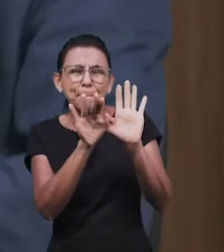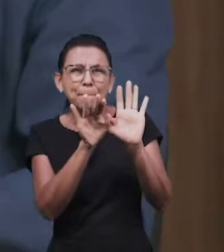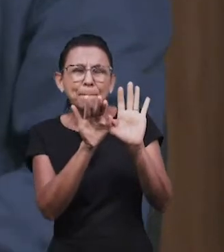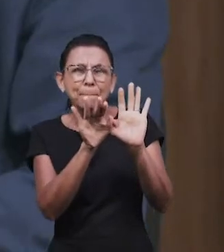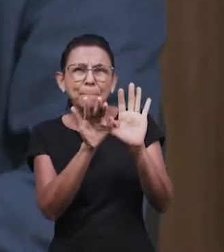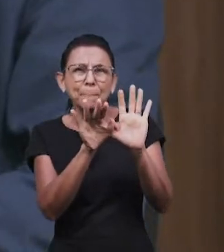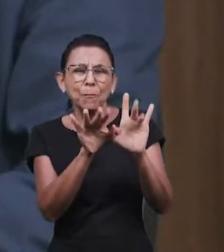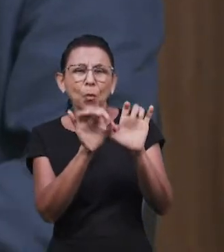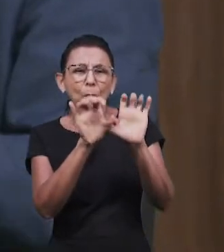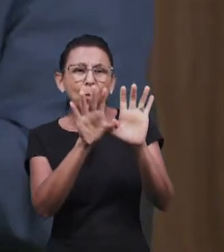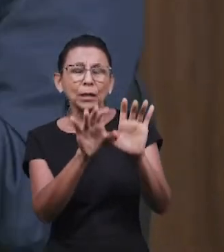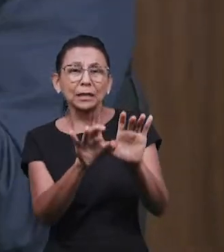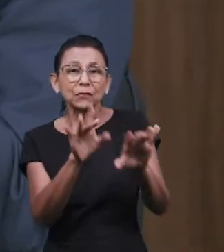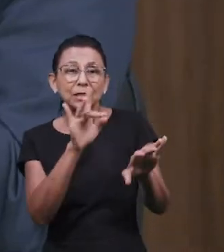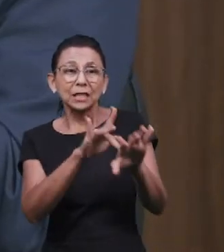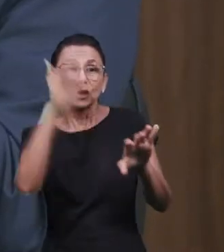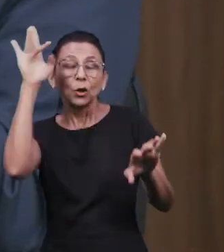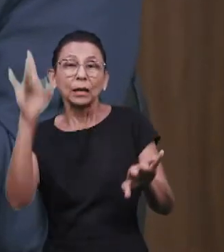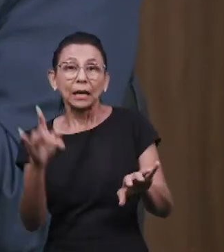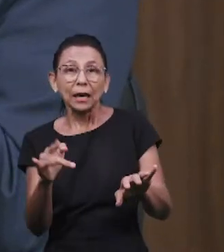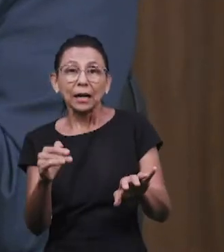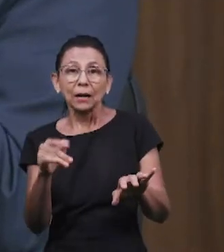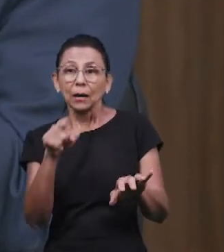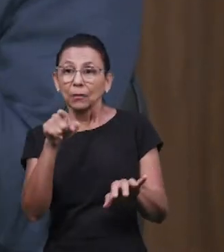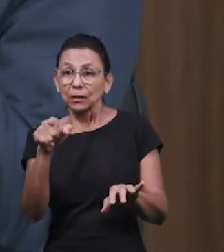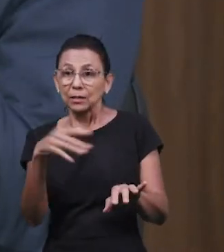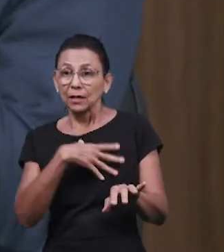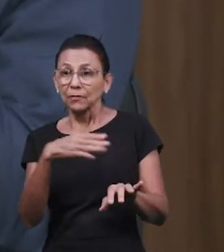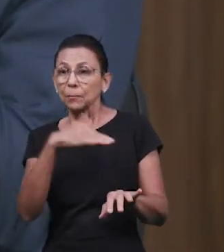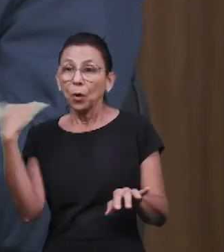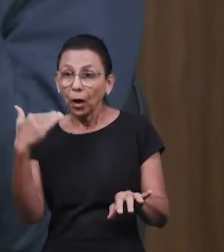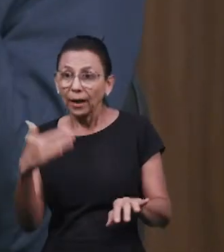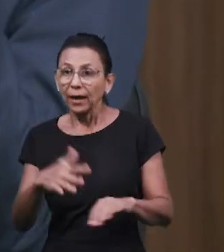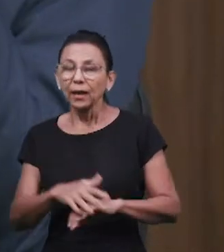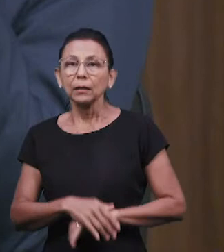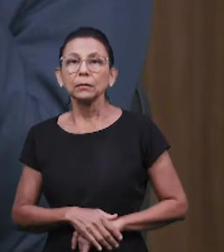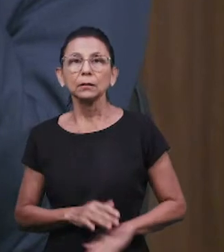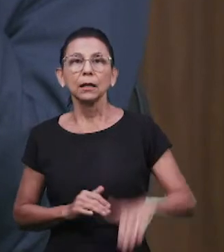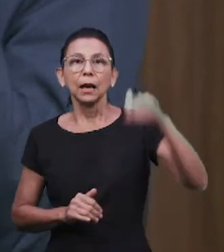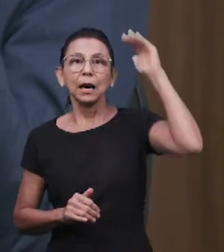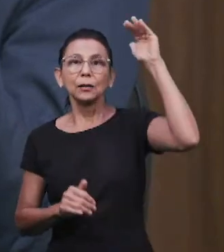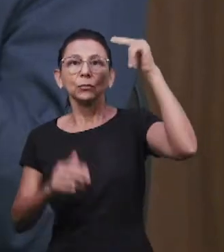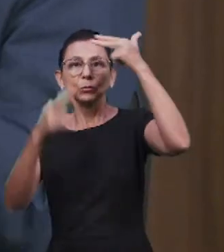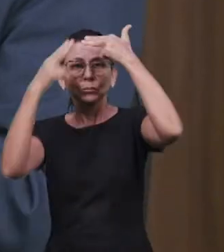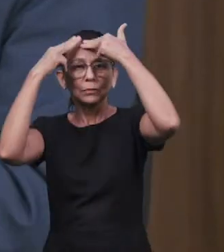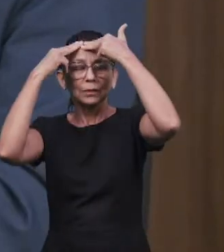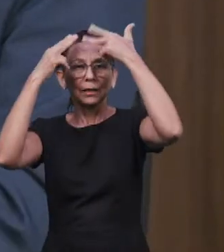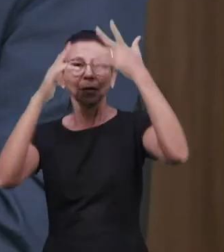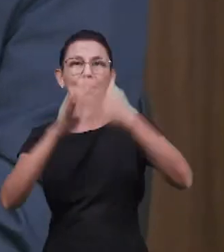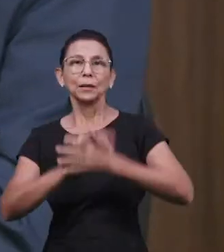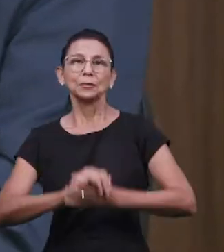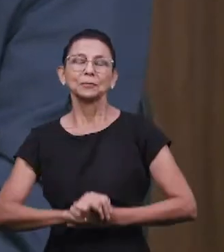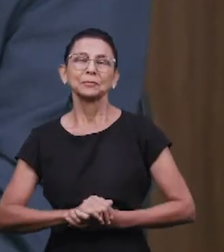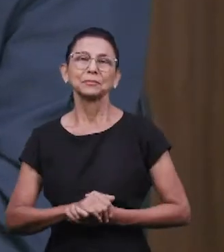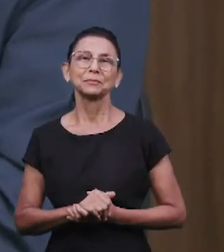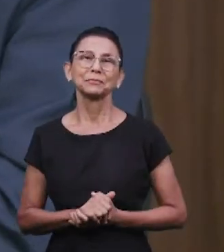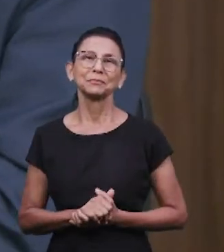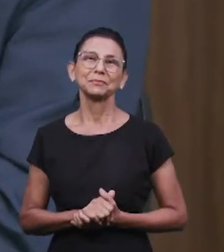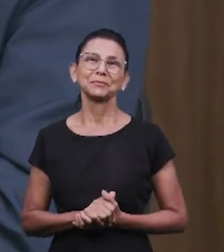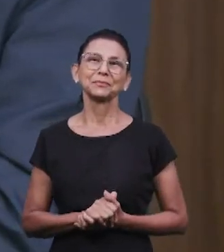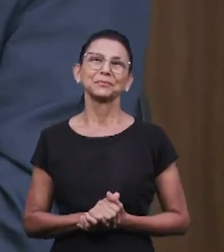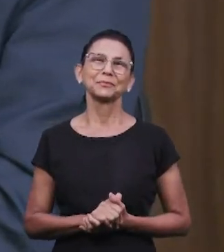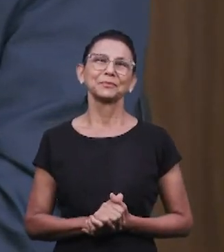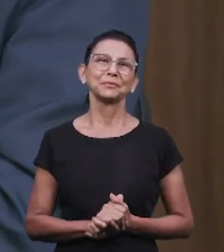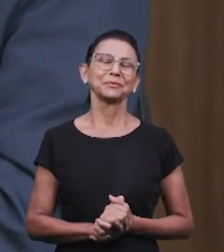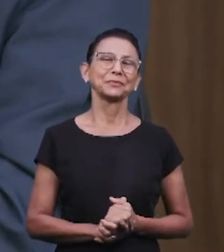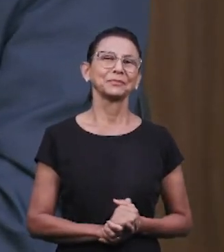medo de borboleta. Então, olha só, às vezes os pais criam uns traumas nos filhos que não precisa criar esses traumas. Em resumo, é isso que eu quero dizer. Luiz, deve ser bom que você termina o programa